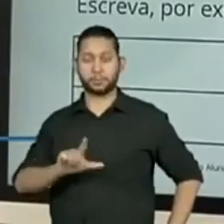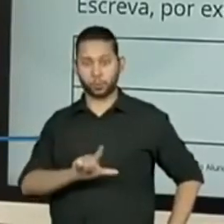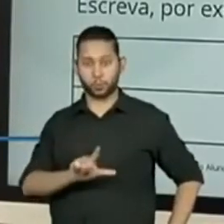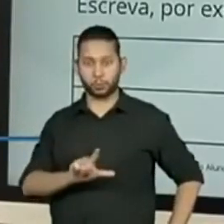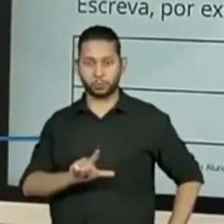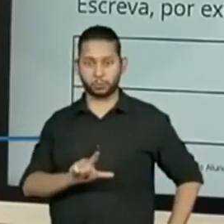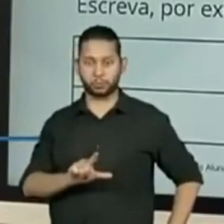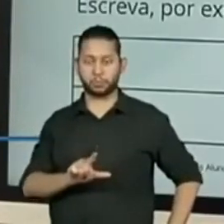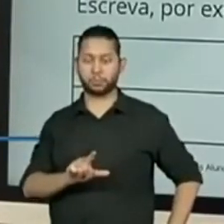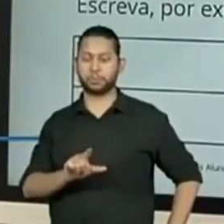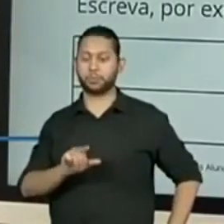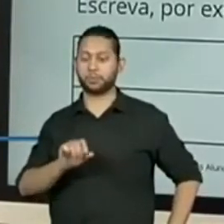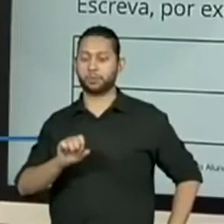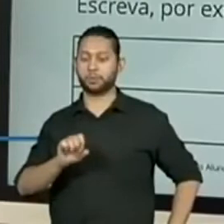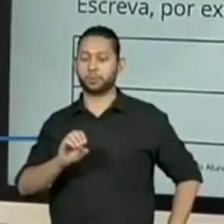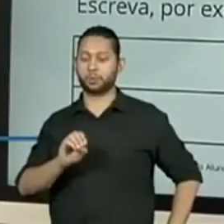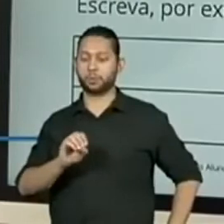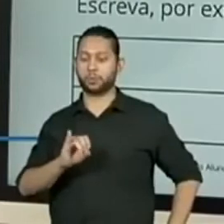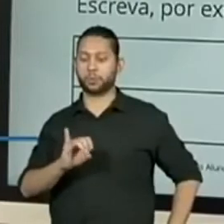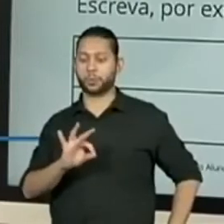2081.